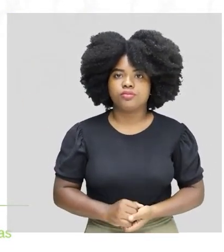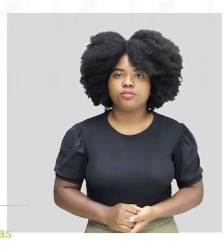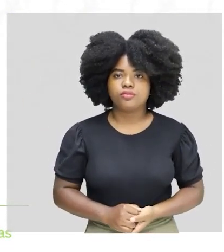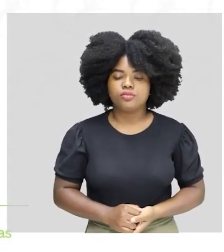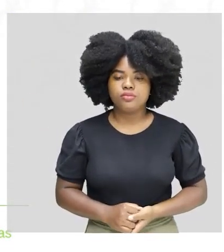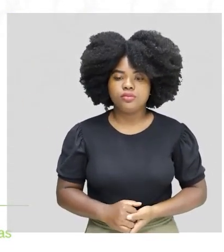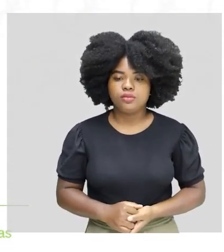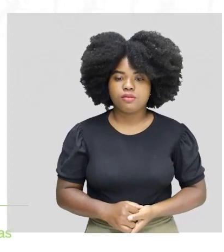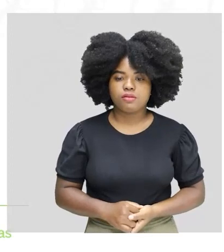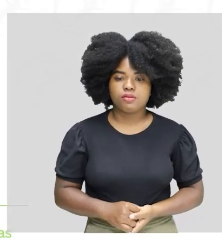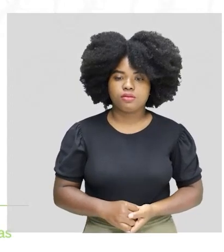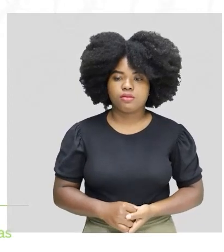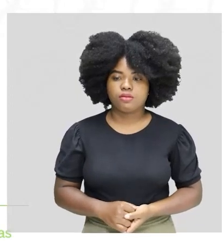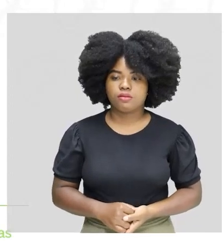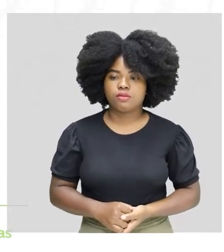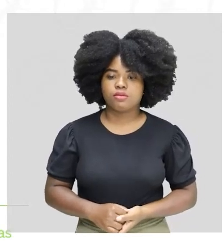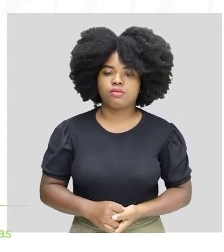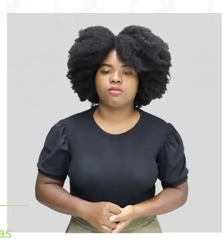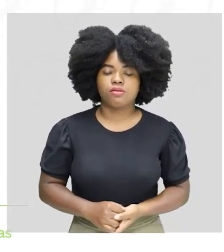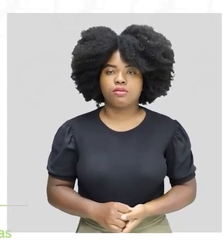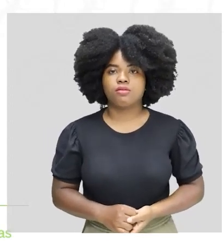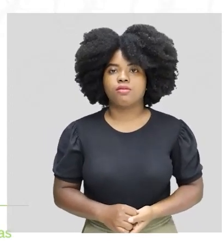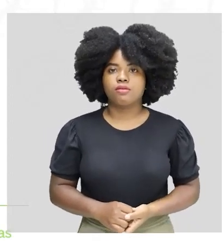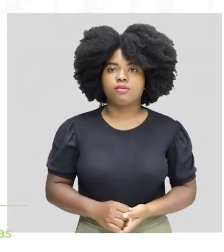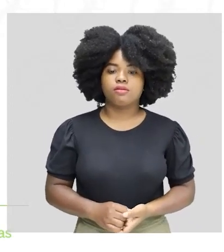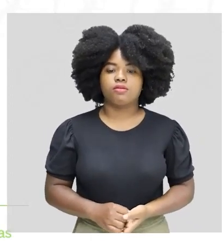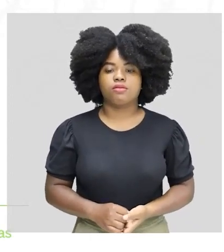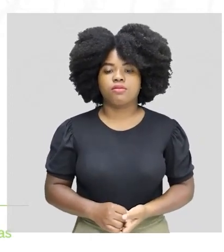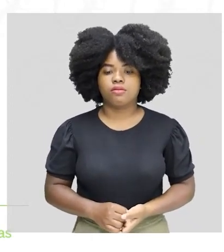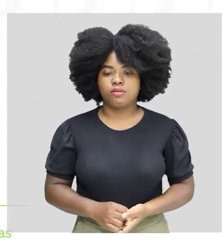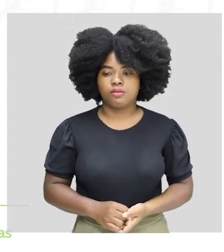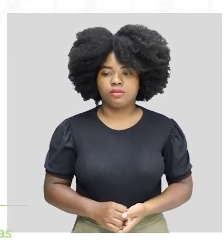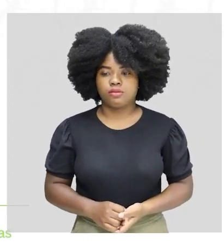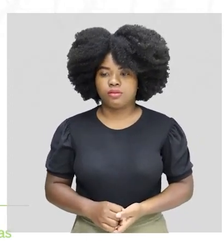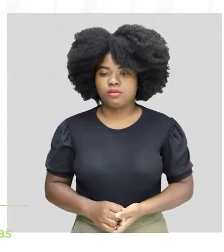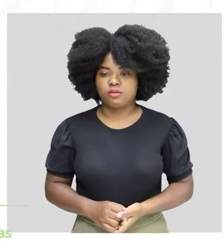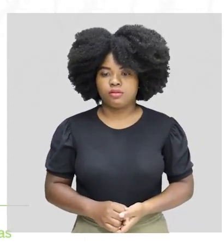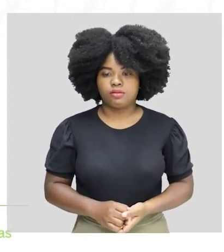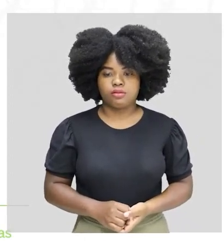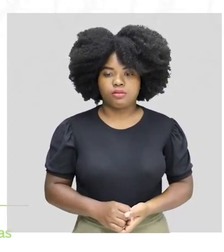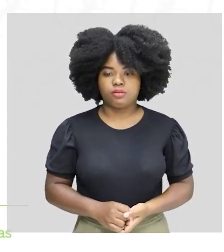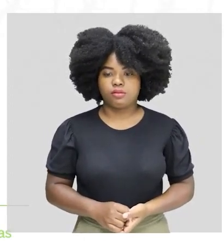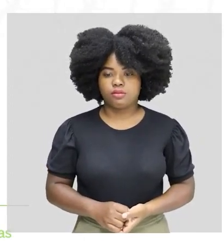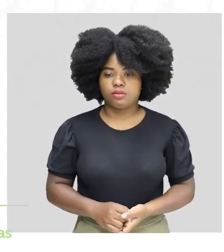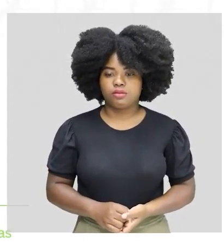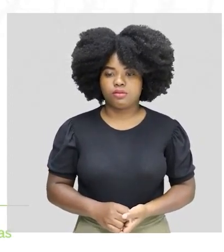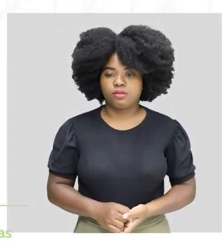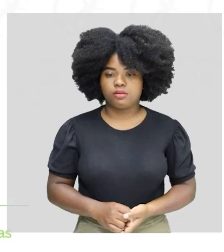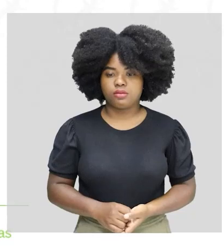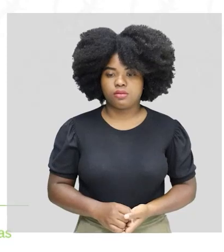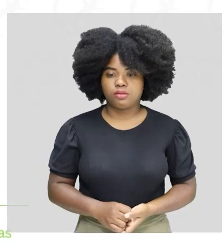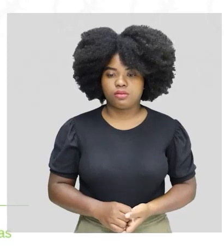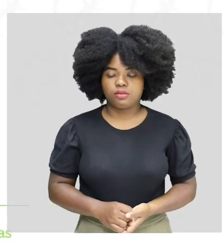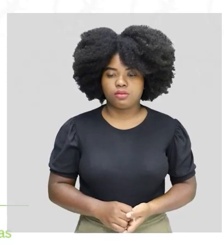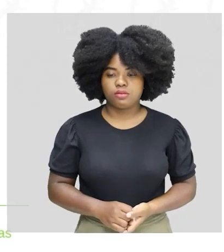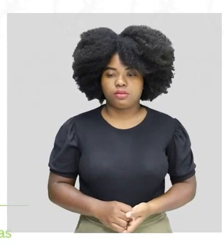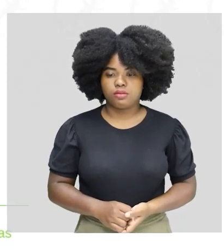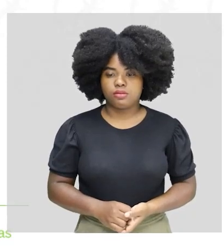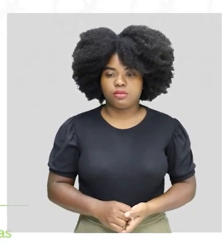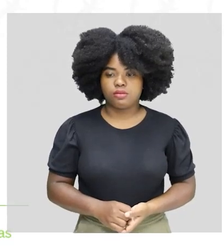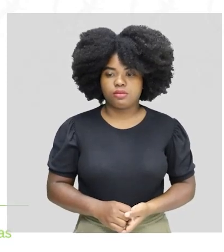estejam armazenados de forma adequada antes da venda, algumas empresas utilizam